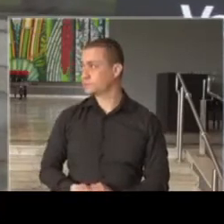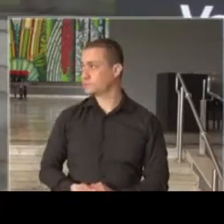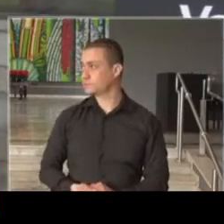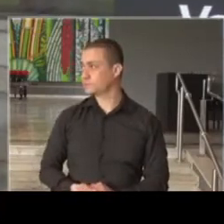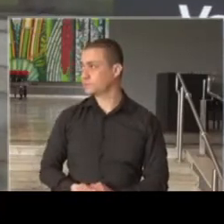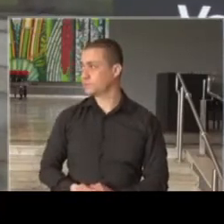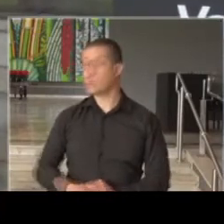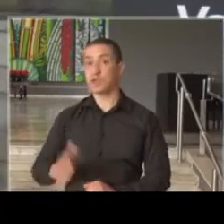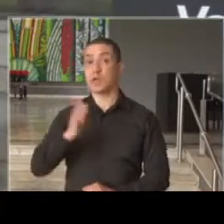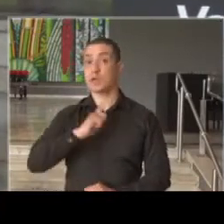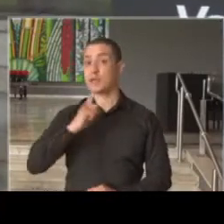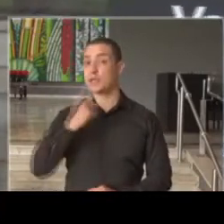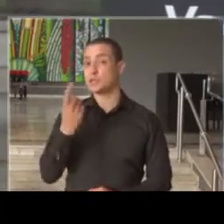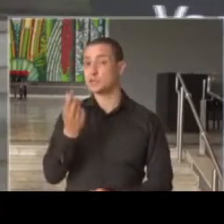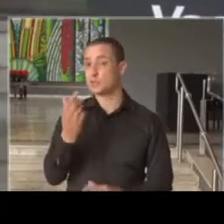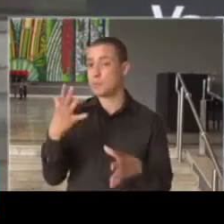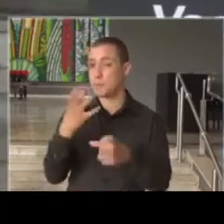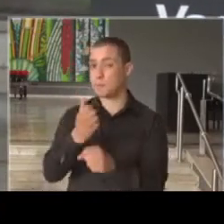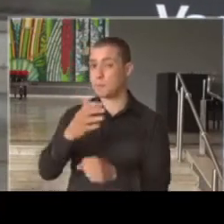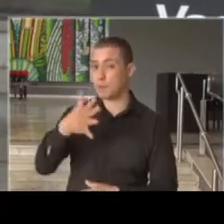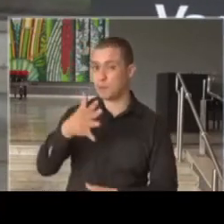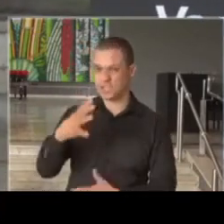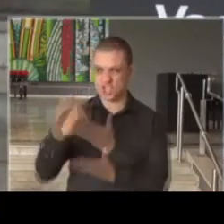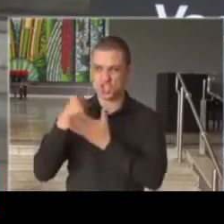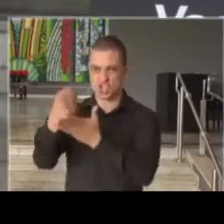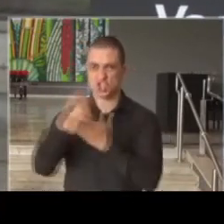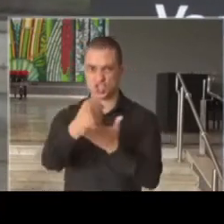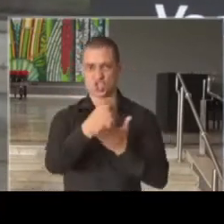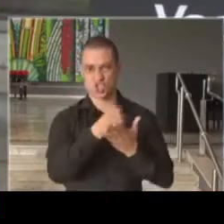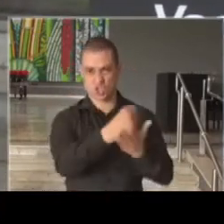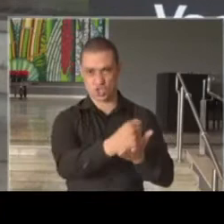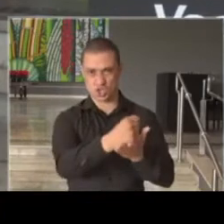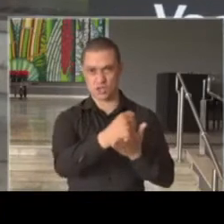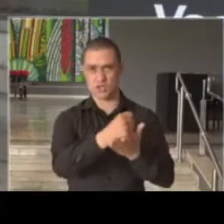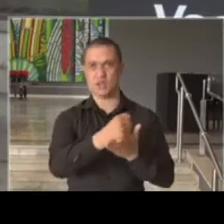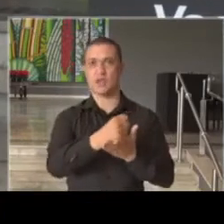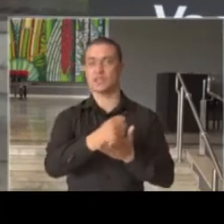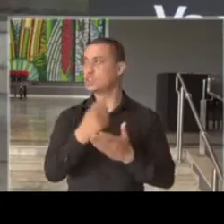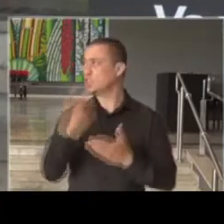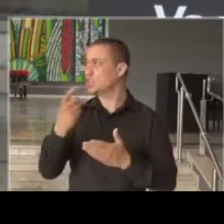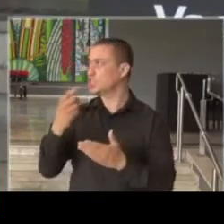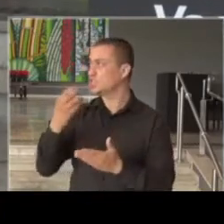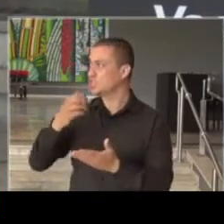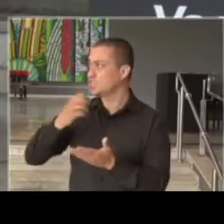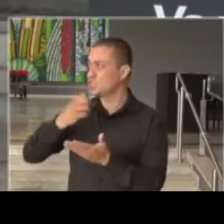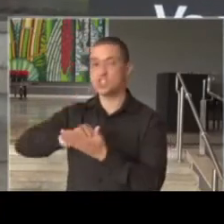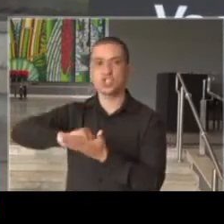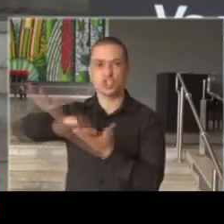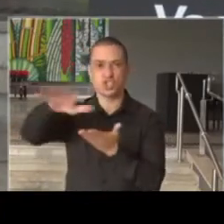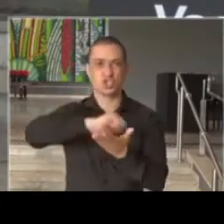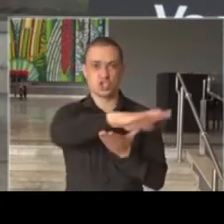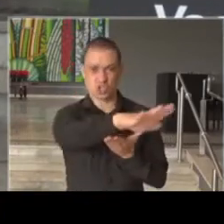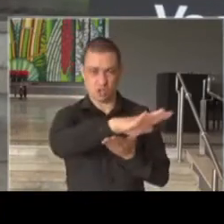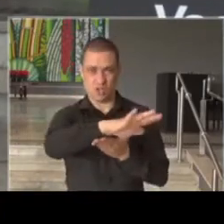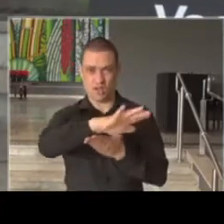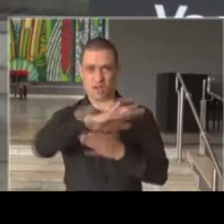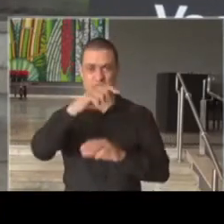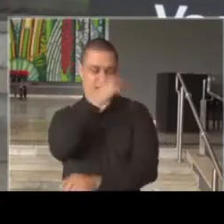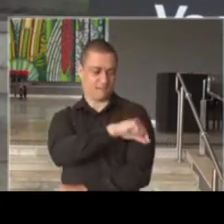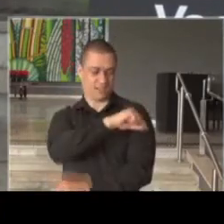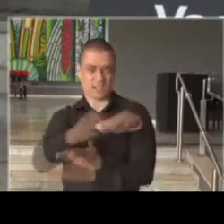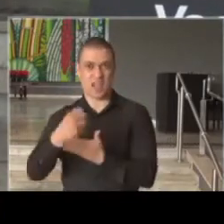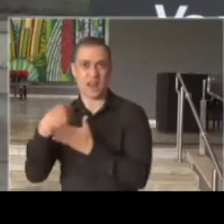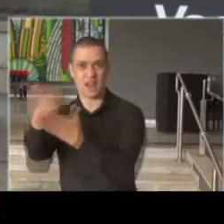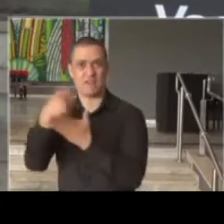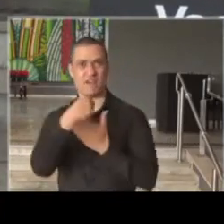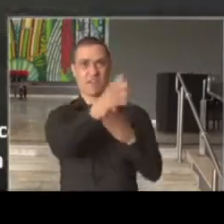temos estimado que essa logística de distribuição, e exatamente a logística, principalmente